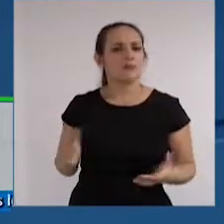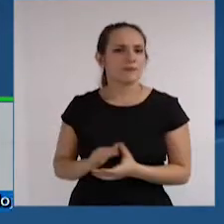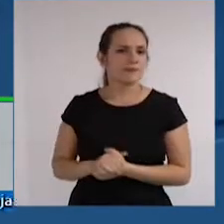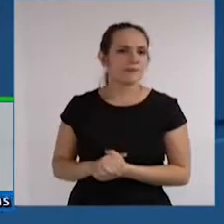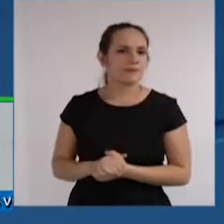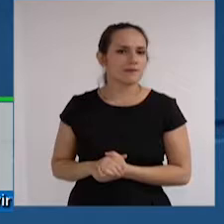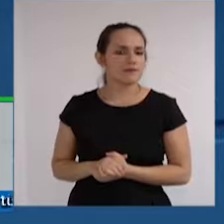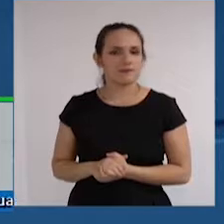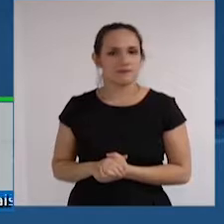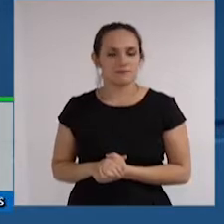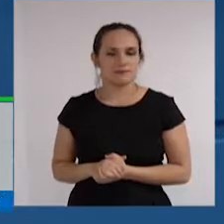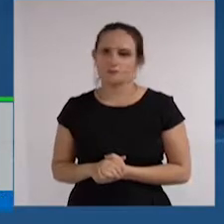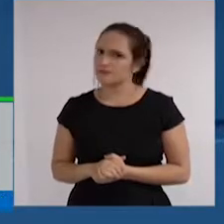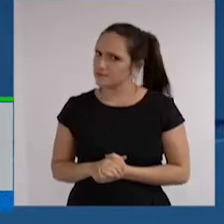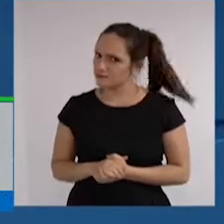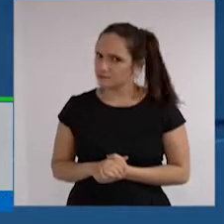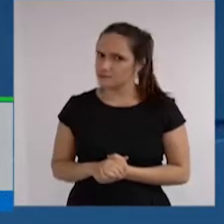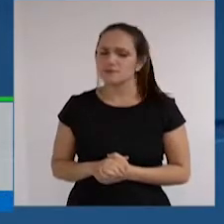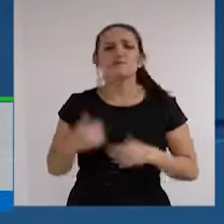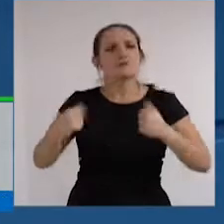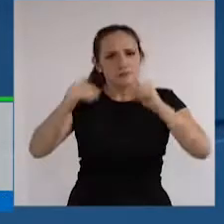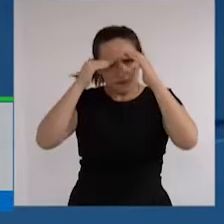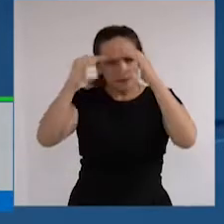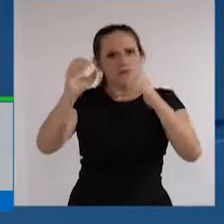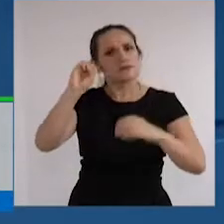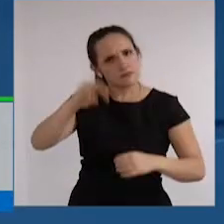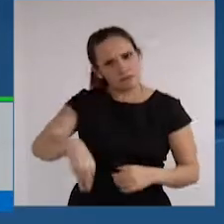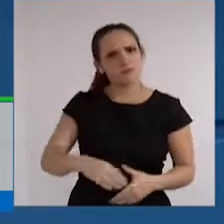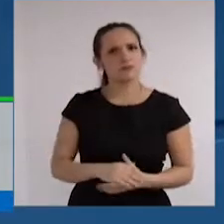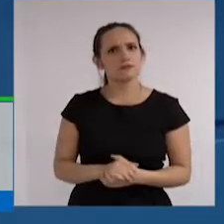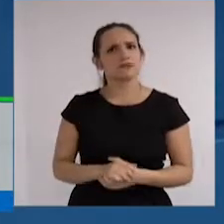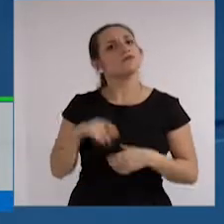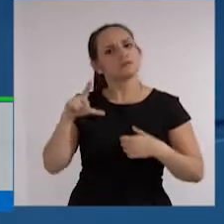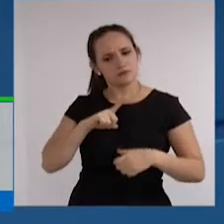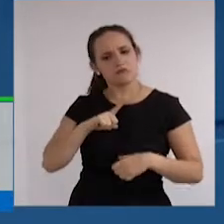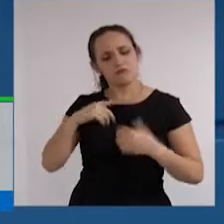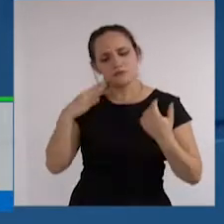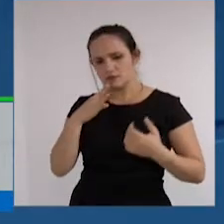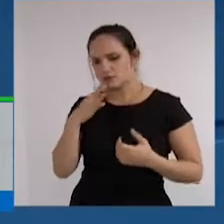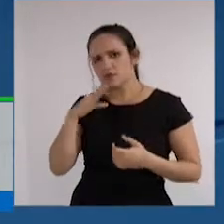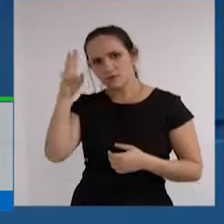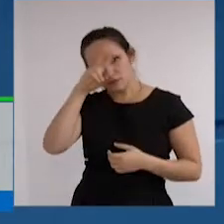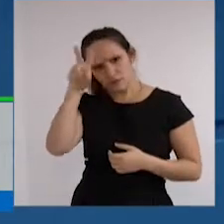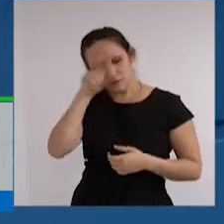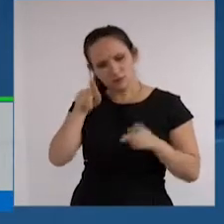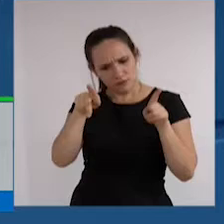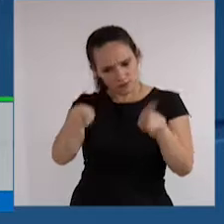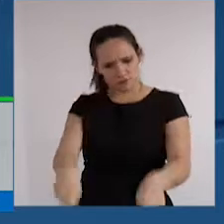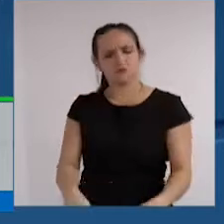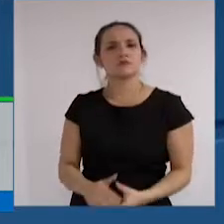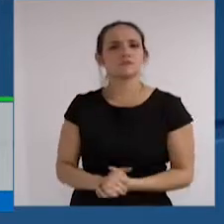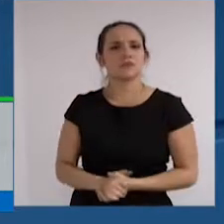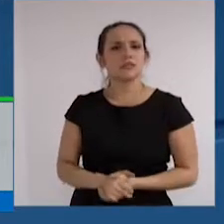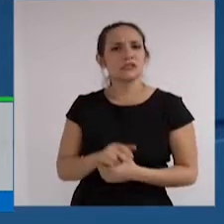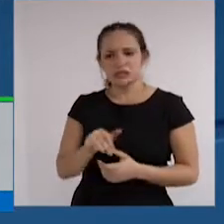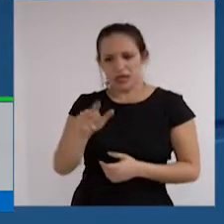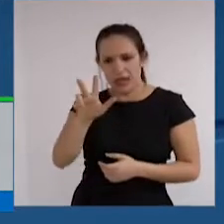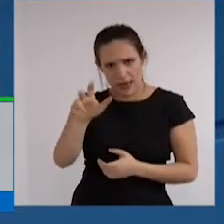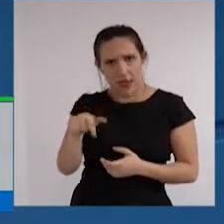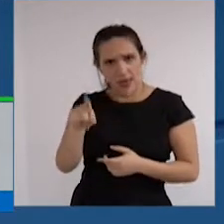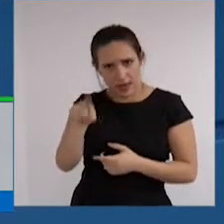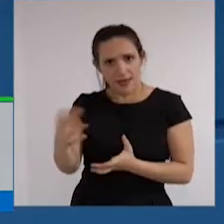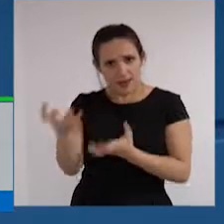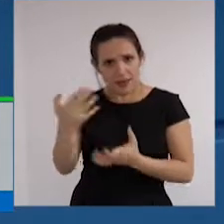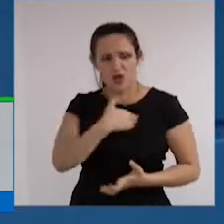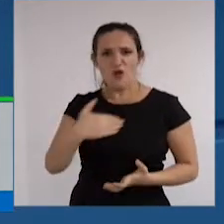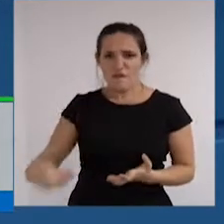mais ninguém. Tem que respeitar a dor das pessoas, tem que conhecer a história do povo que ele quer ser governador.